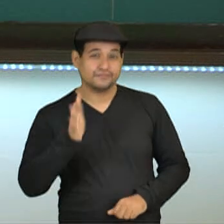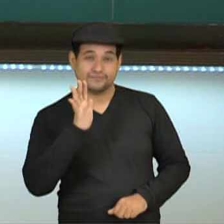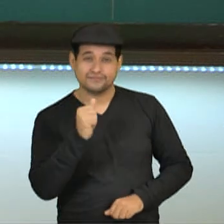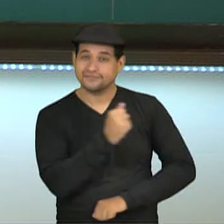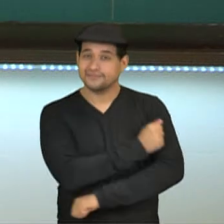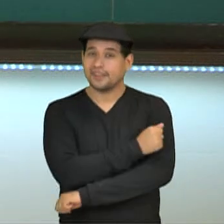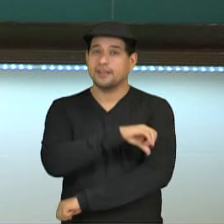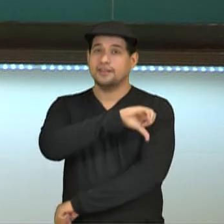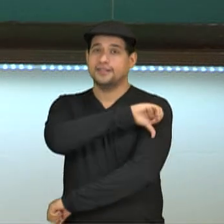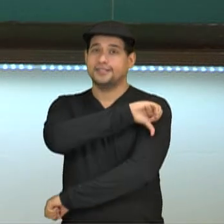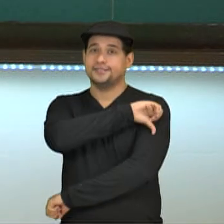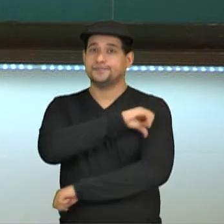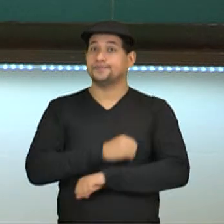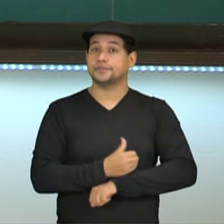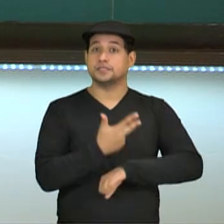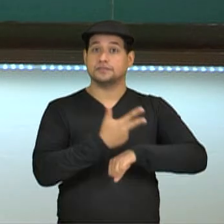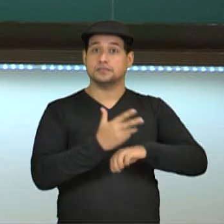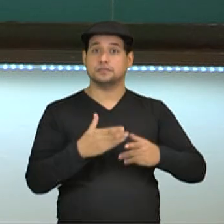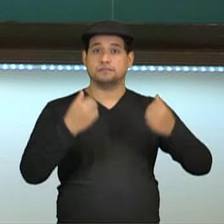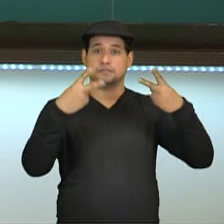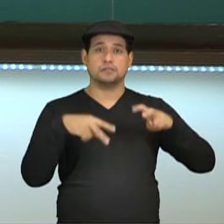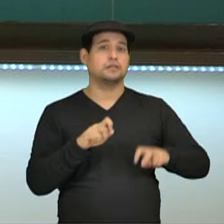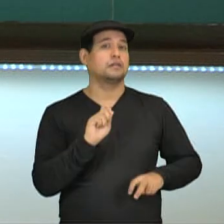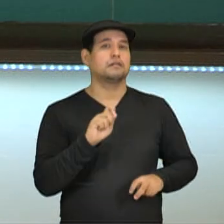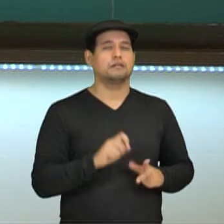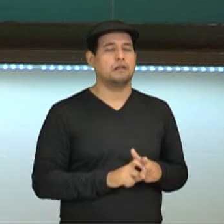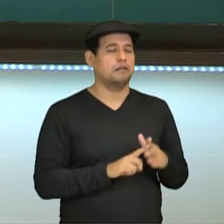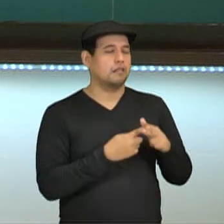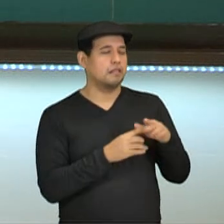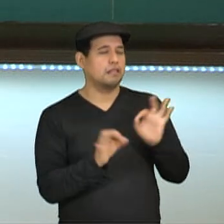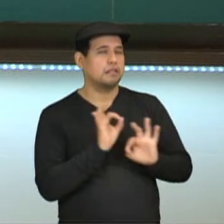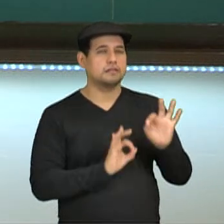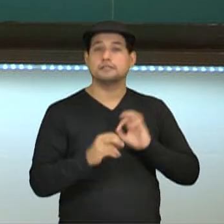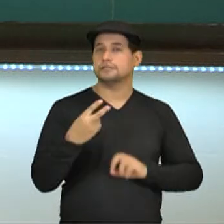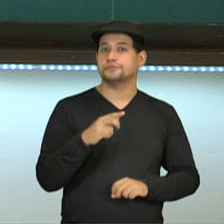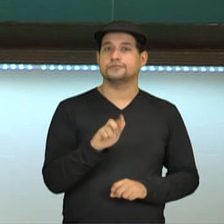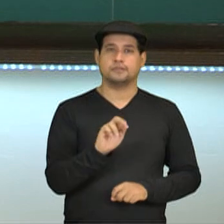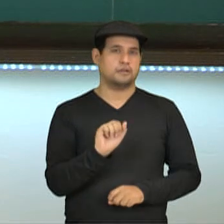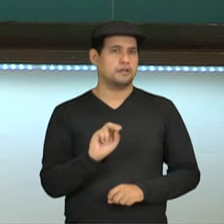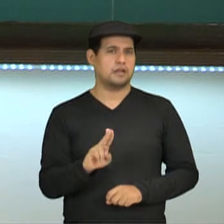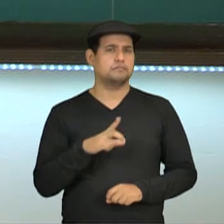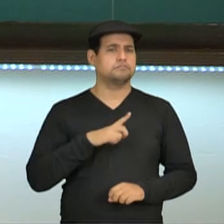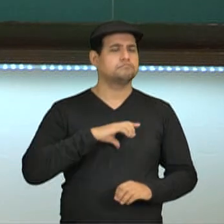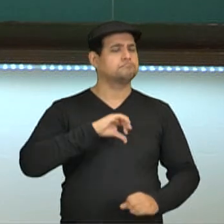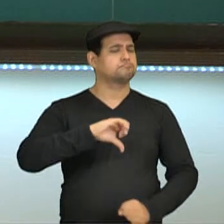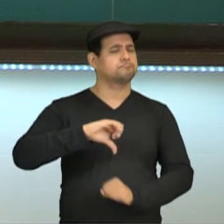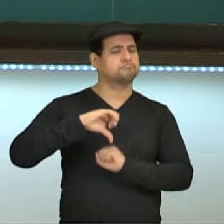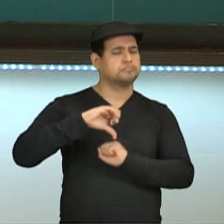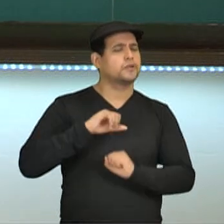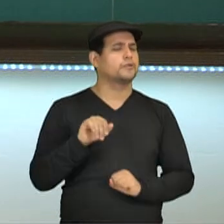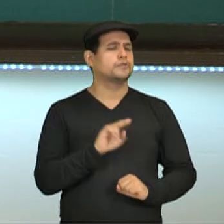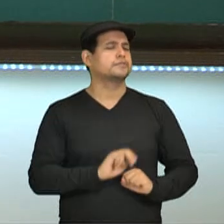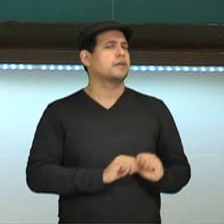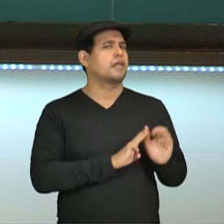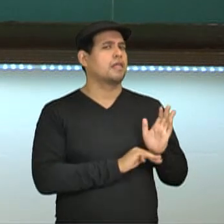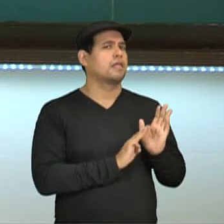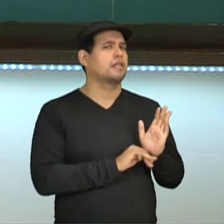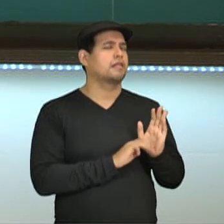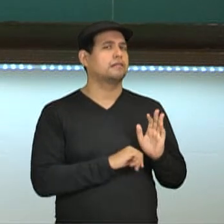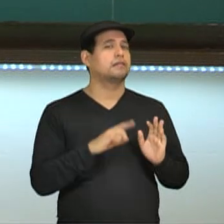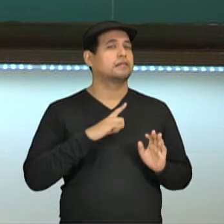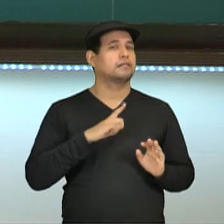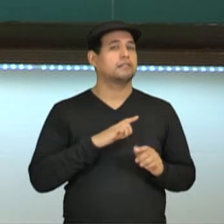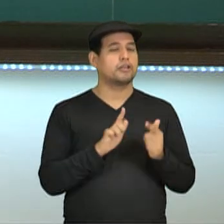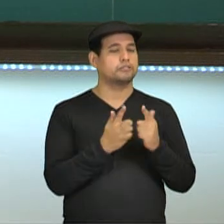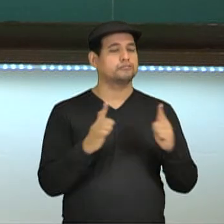Olá, estudantes do nono ano! Nesse vídeo vamos falar sobre resolução da equação do segundo grau com uma incógnita, utilizando o método geométrico,